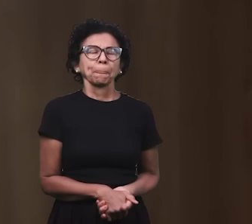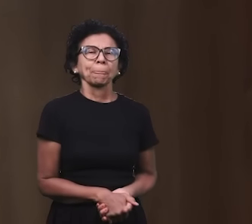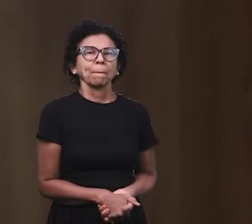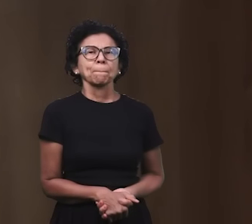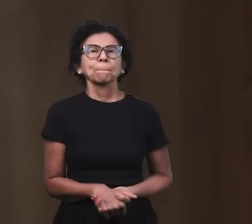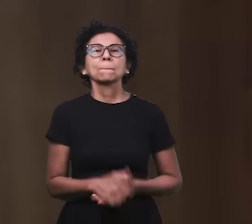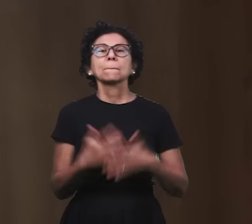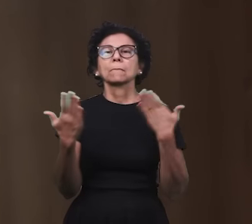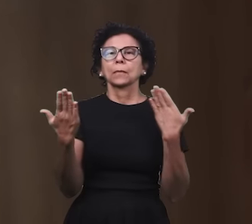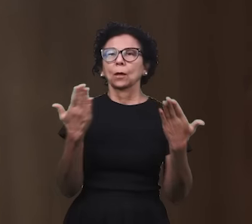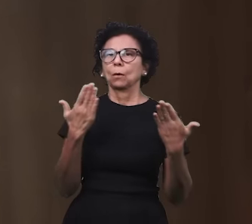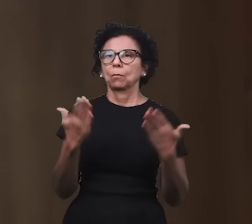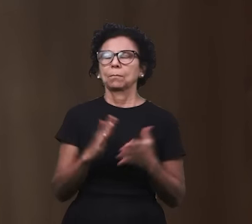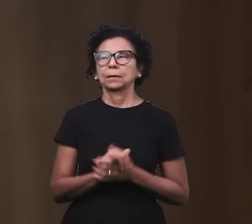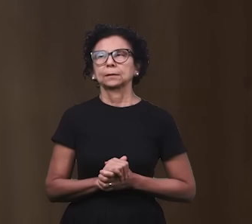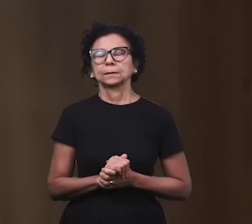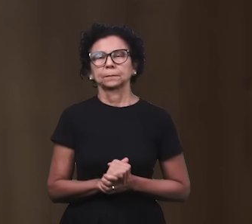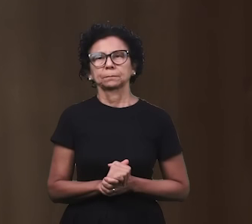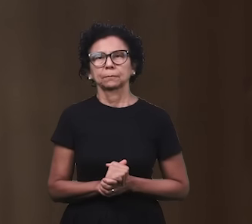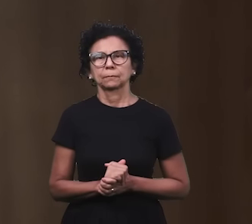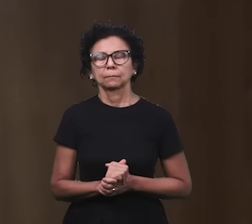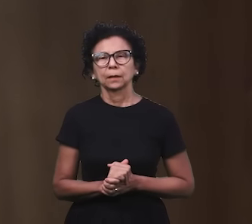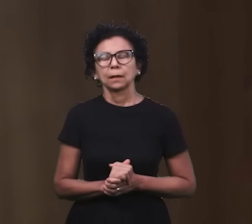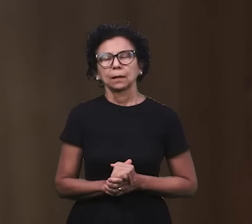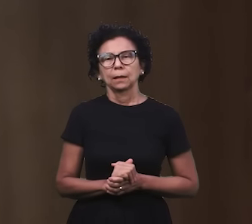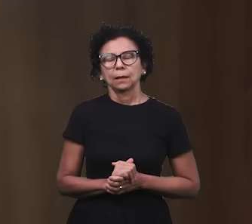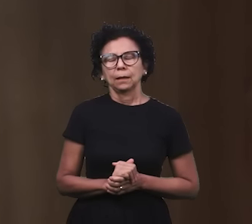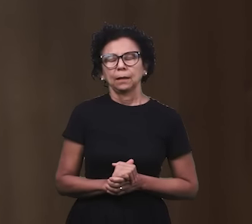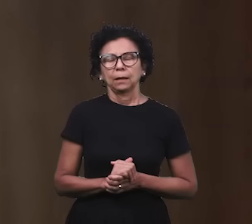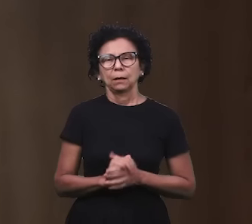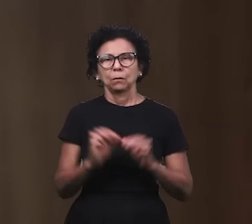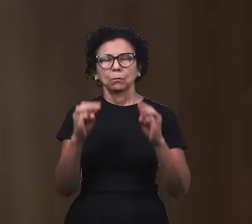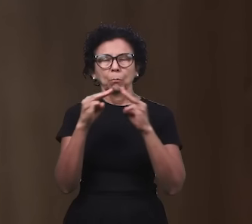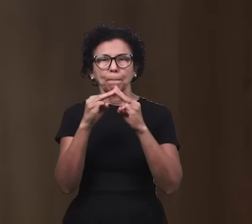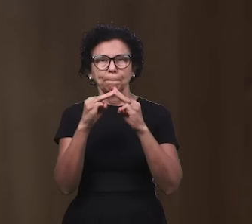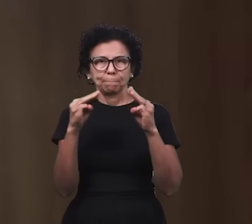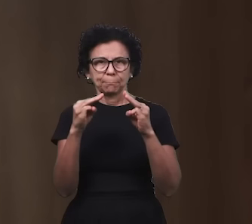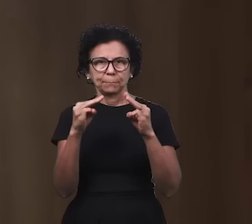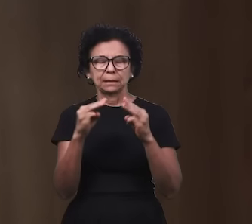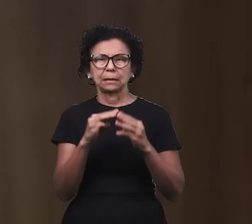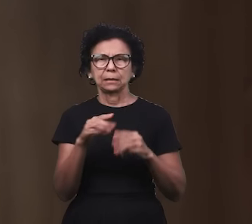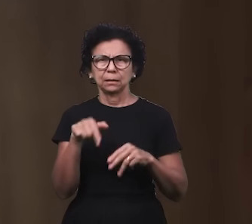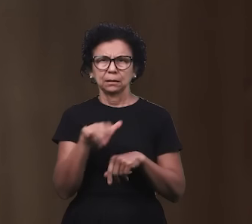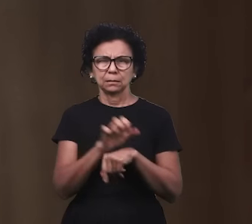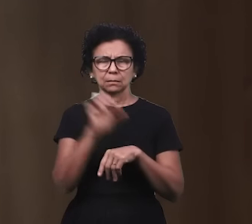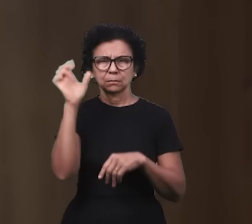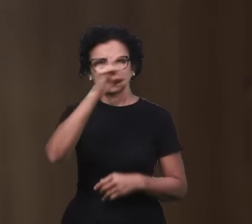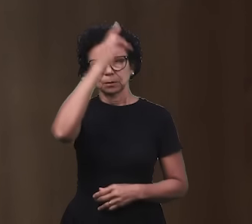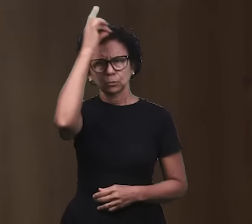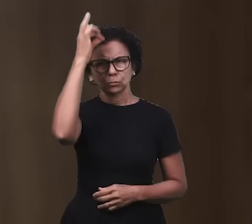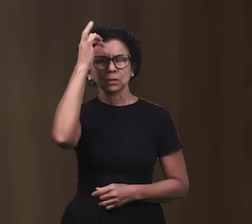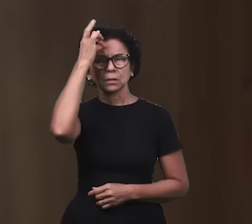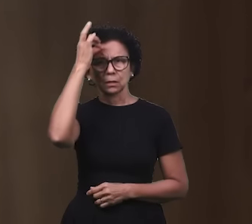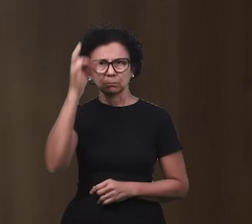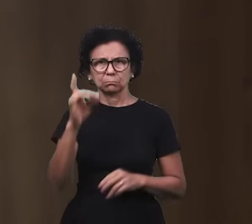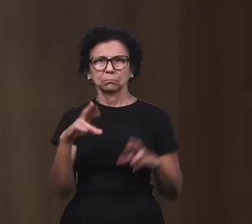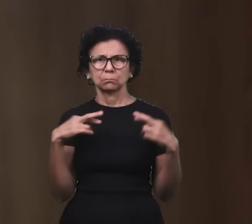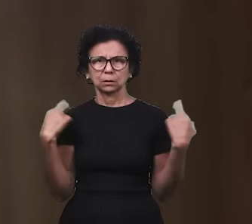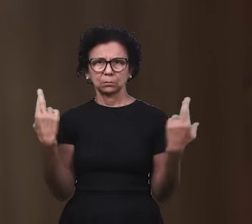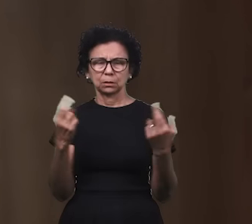também. Então o povo se desloca, vem lá do Nordeste. Eu falei com um pastor lá do Pará, do Norte, né, na região